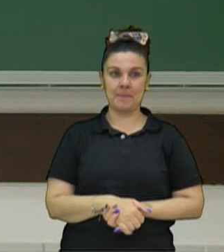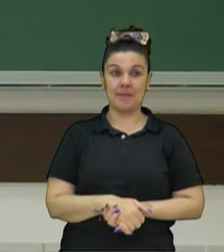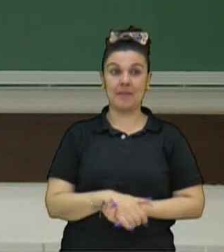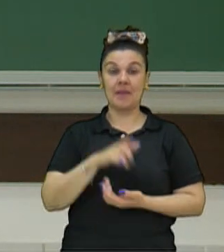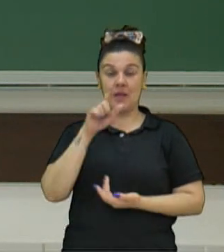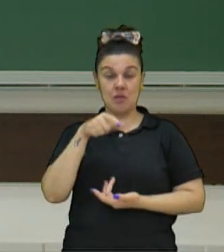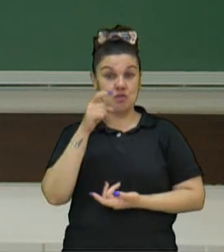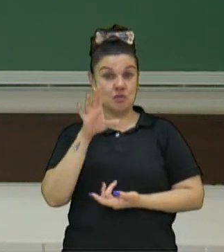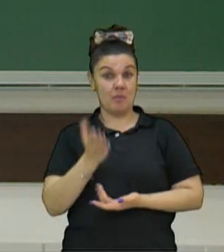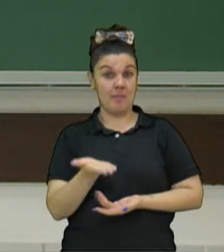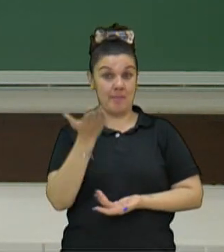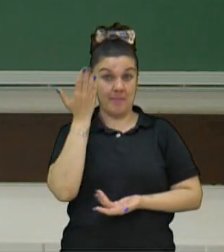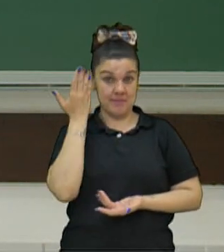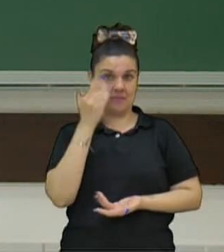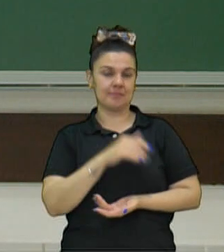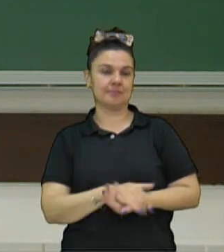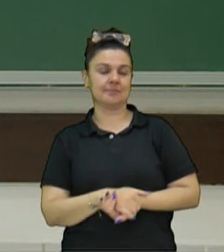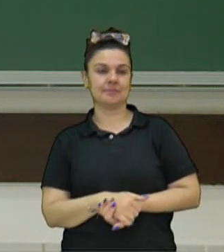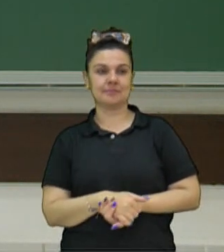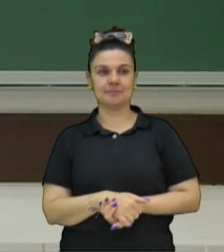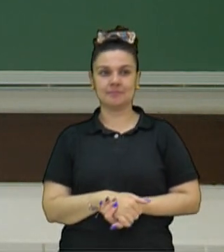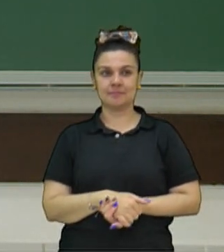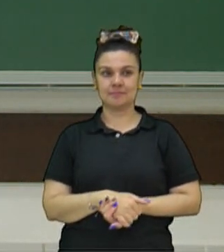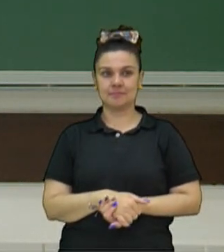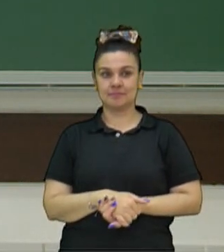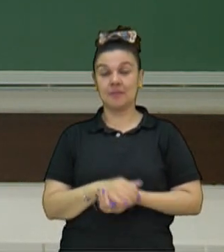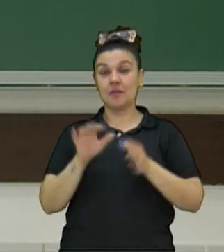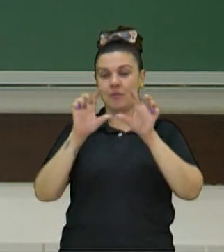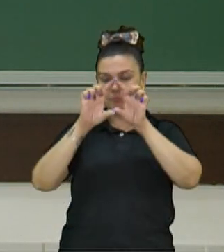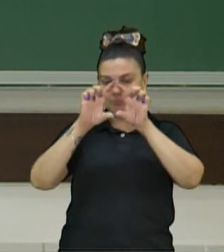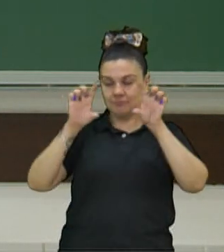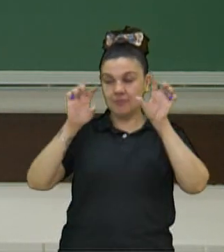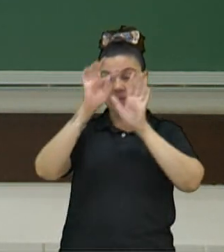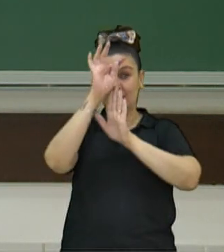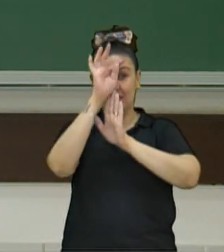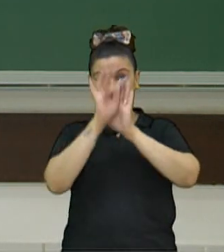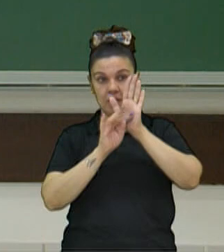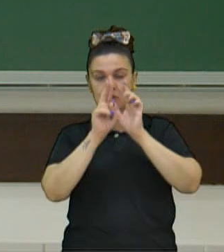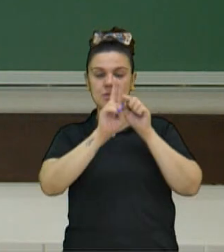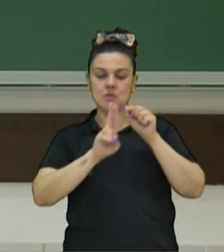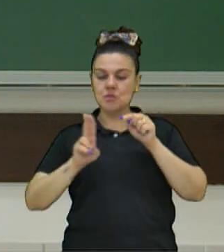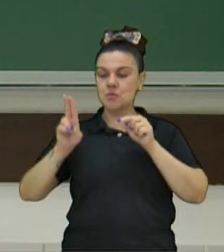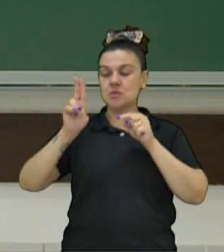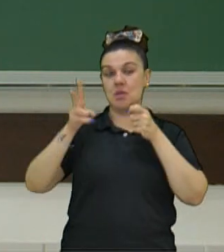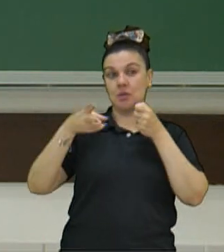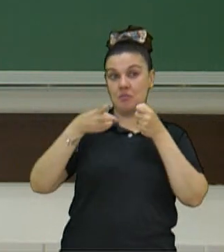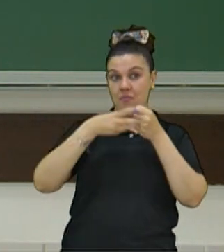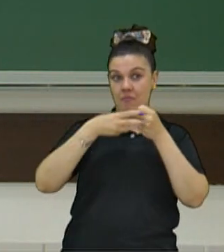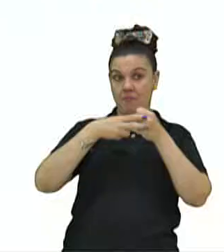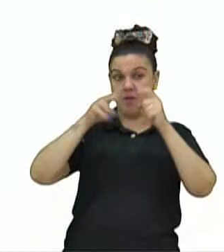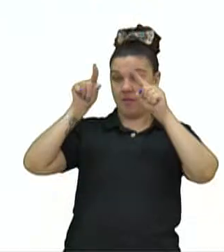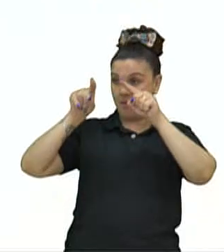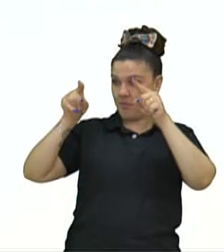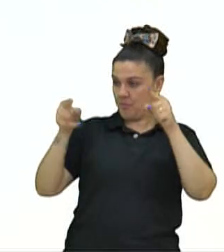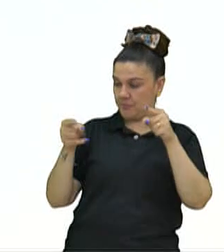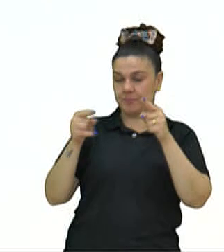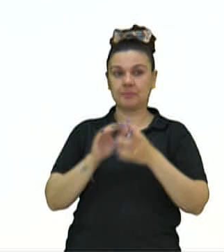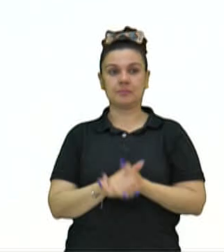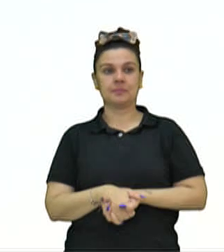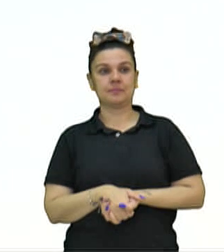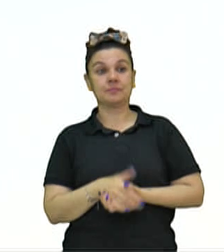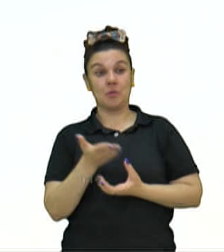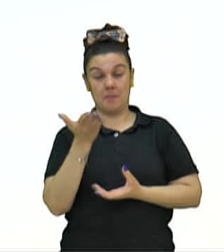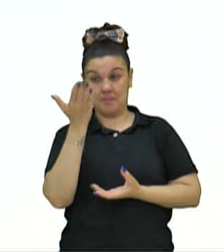só o passado. Então, vamos lá. Muito bem. Complete o texto usando os verbos que estão entre parênteses